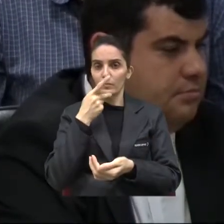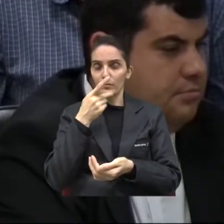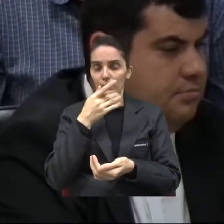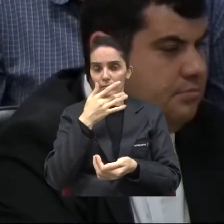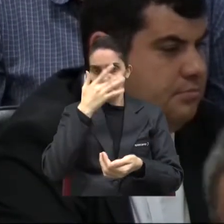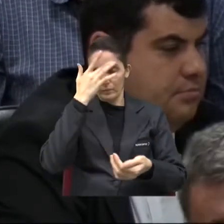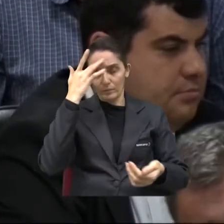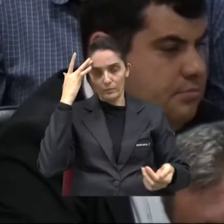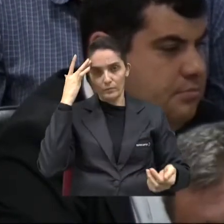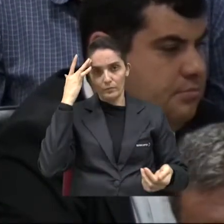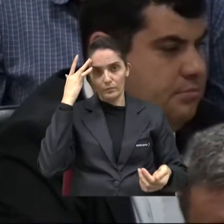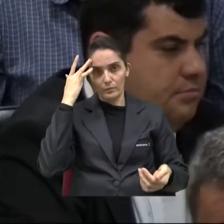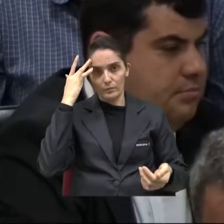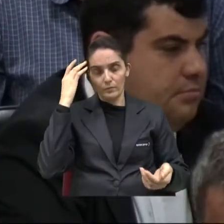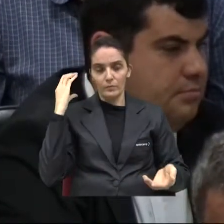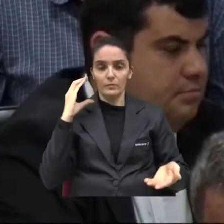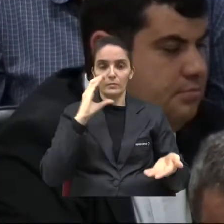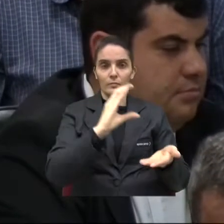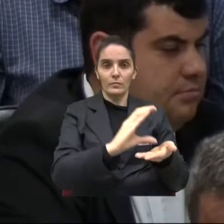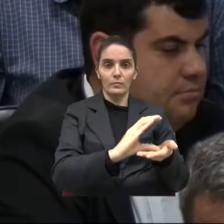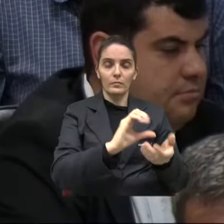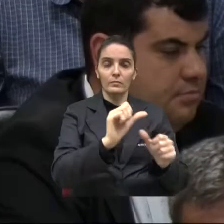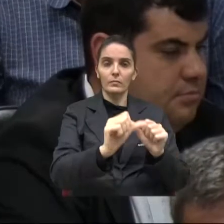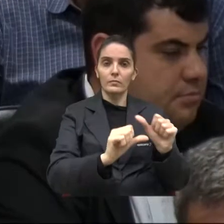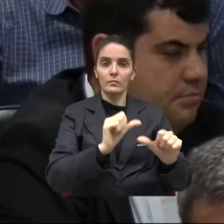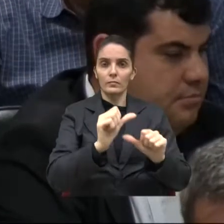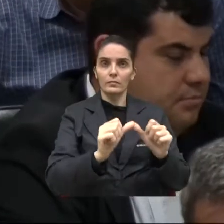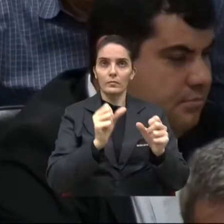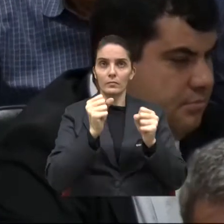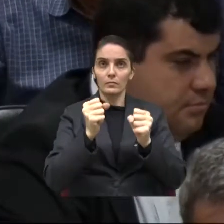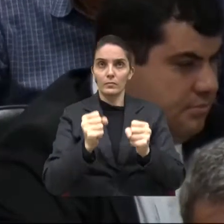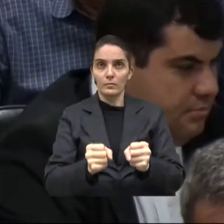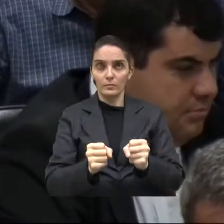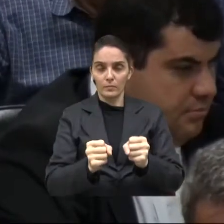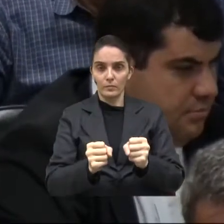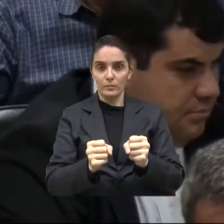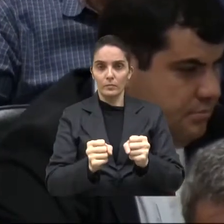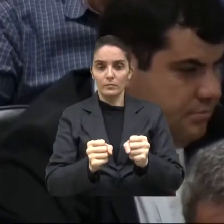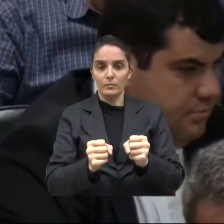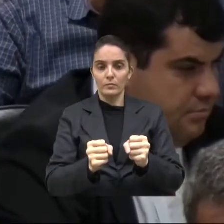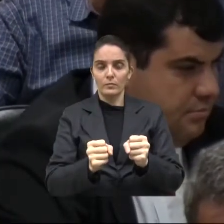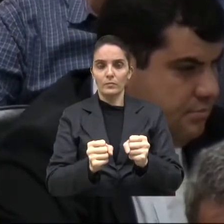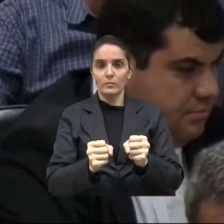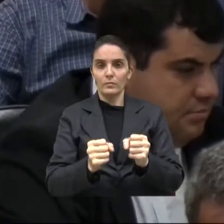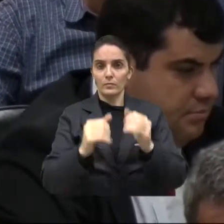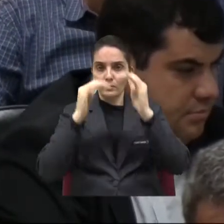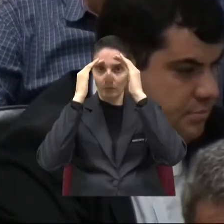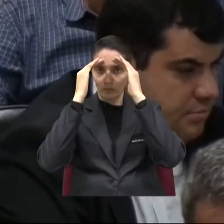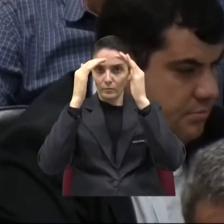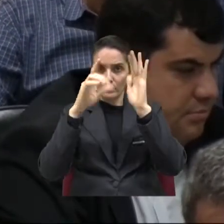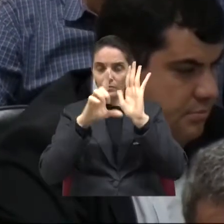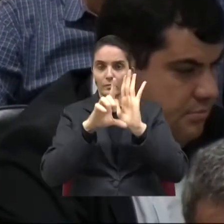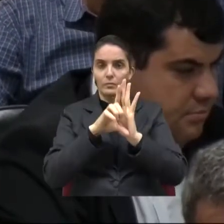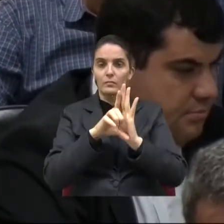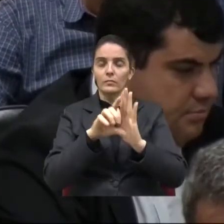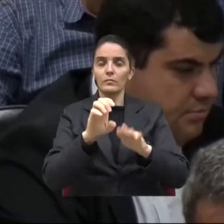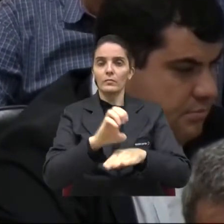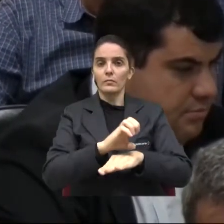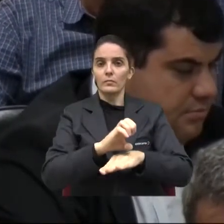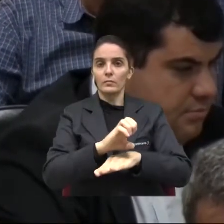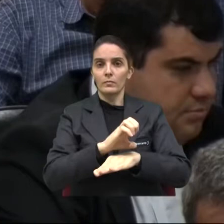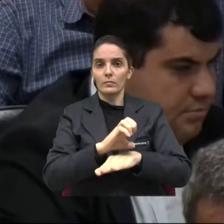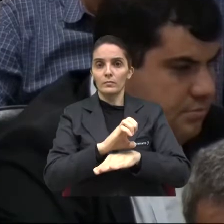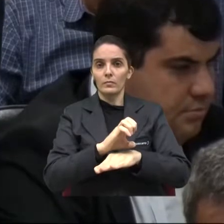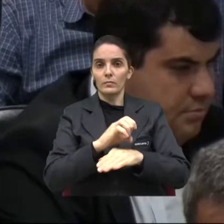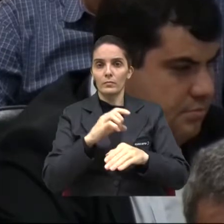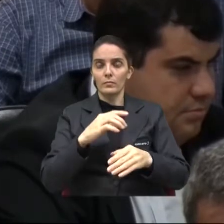nós vamos fazer uma mudança e ele pode, seguindo as leis existentes no Estado, em